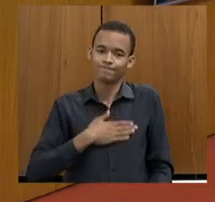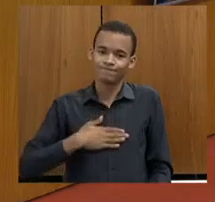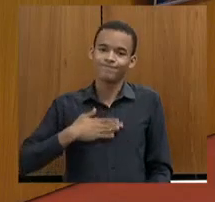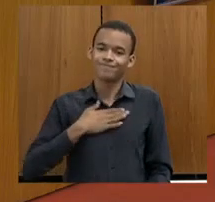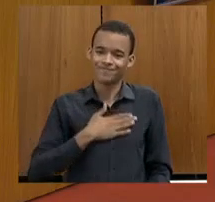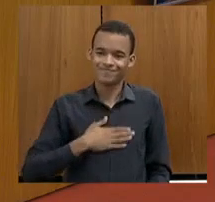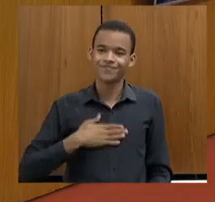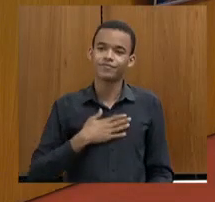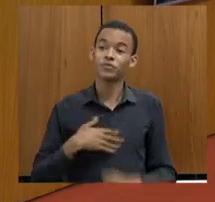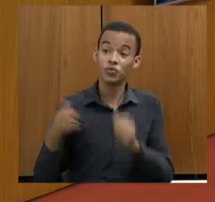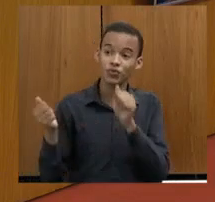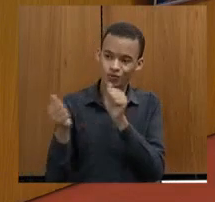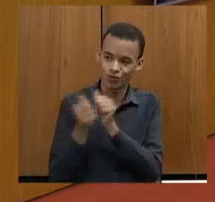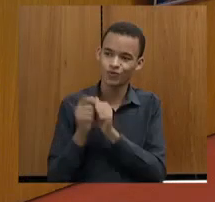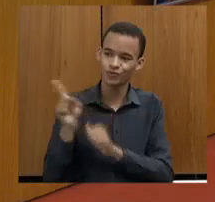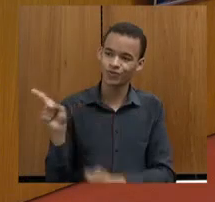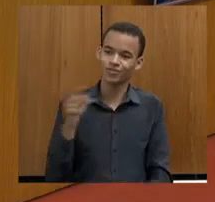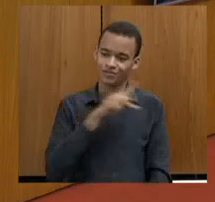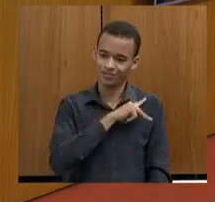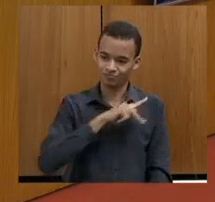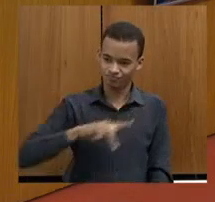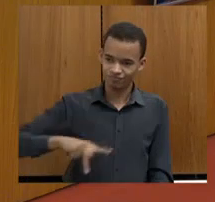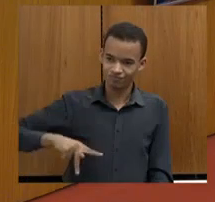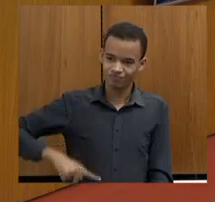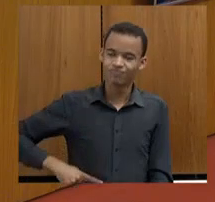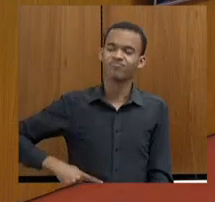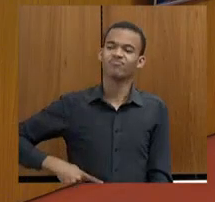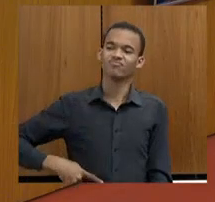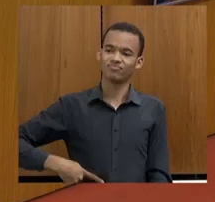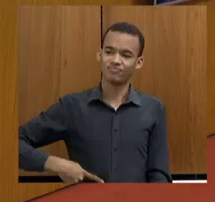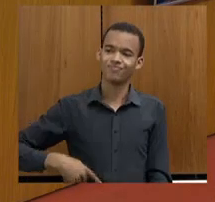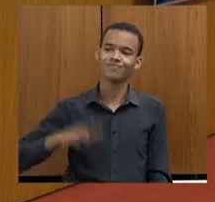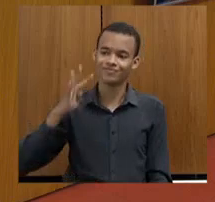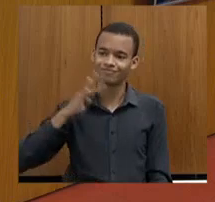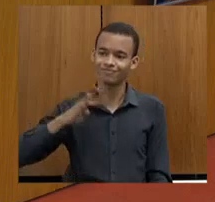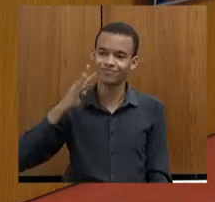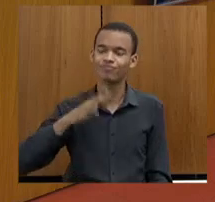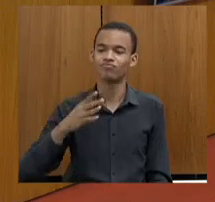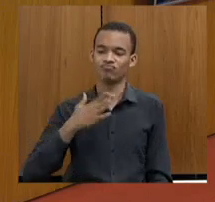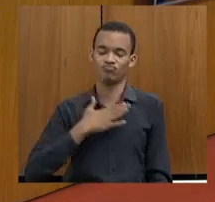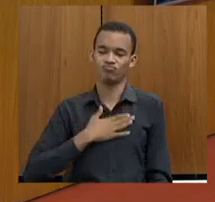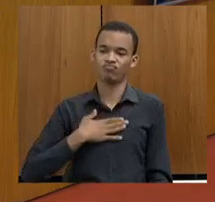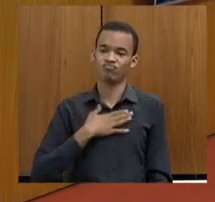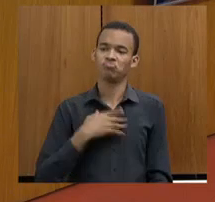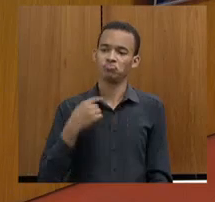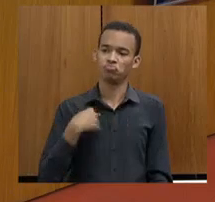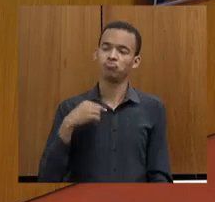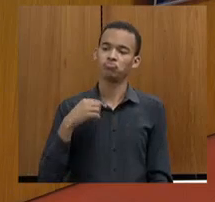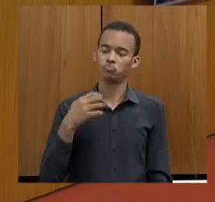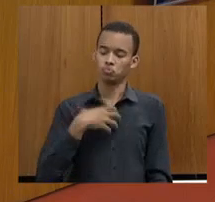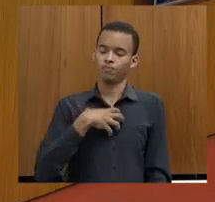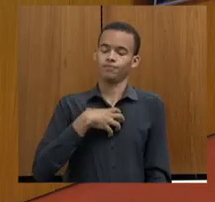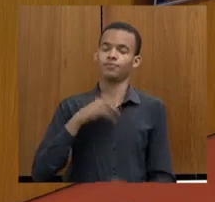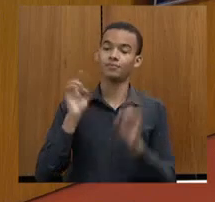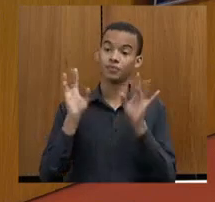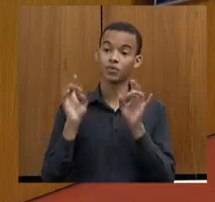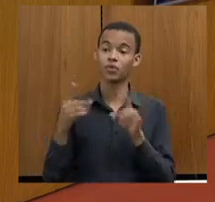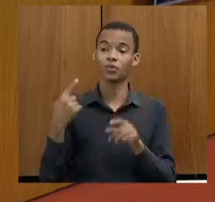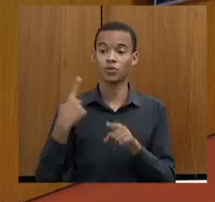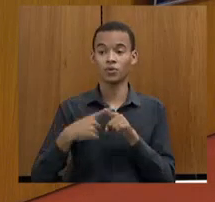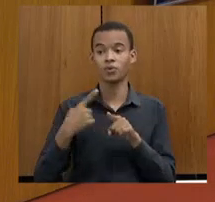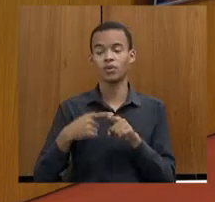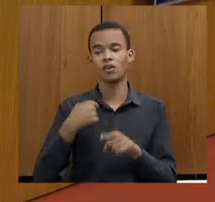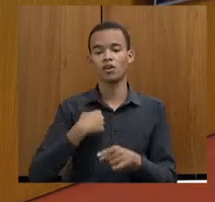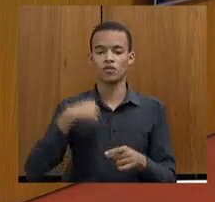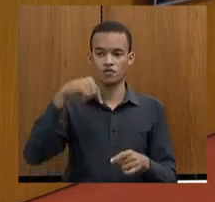audiência que a senhora é presidente acho isso foi significativo para mim foi a primeira vez que eu apesar das várias vezes que eu já vim